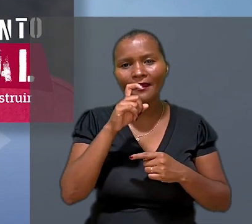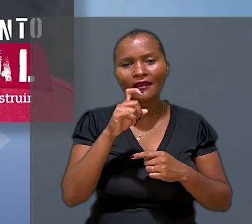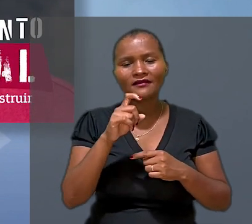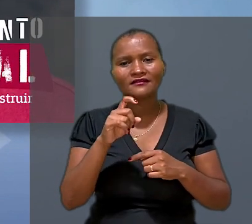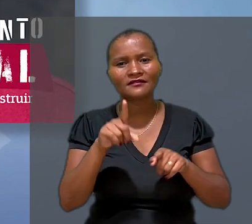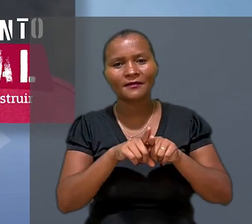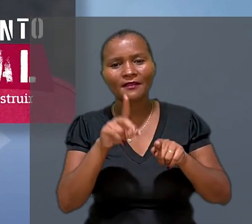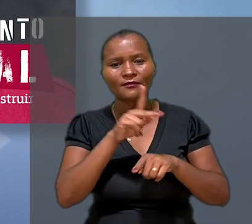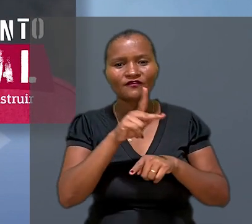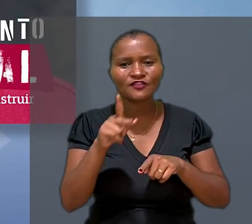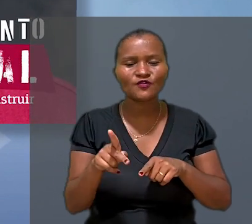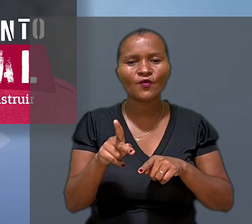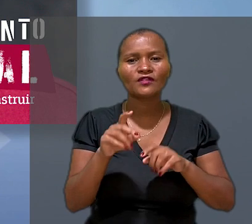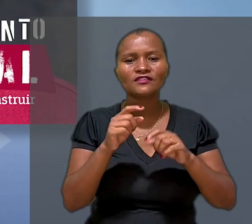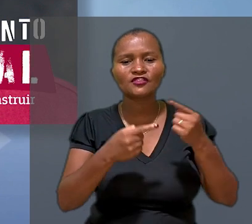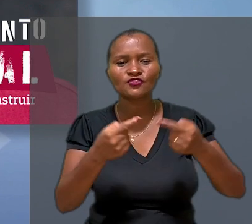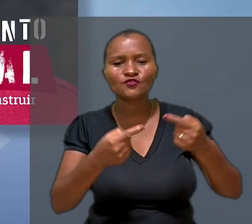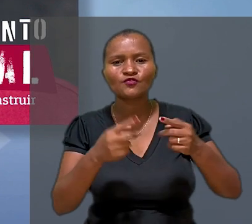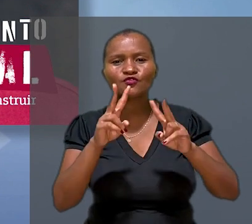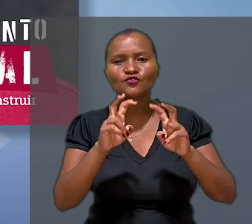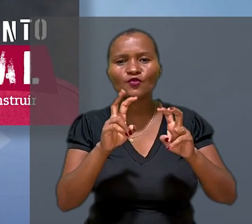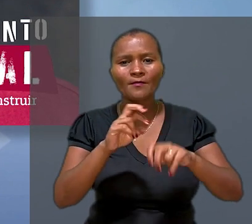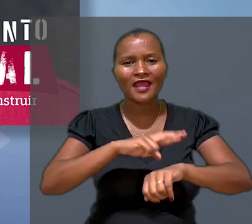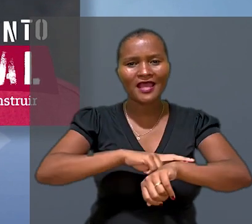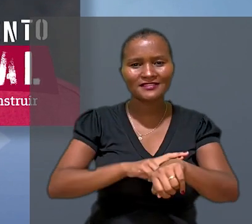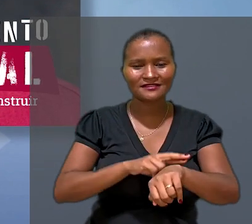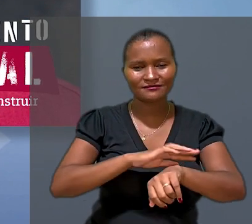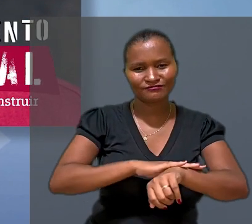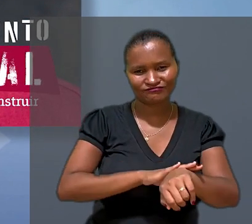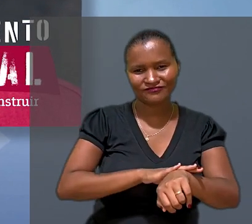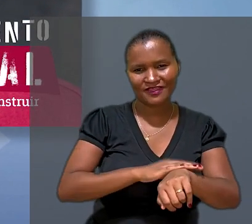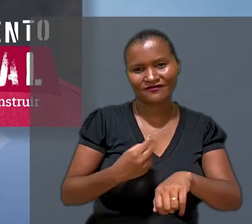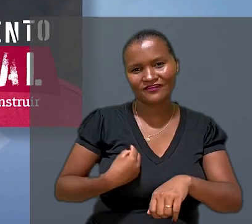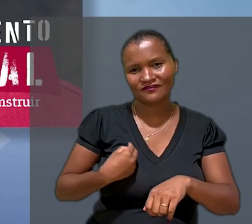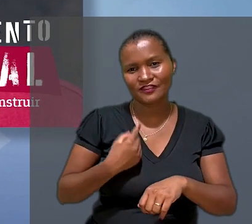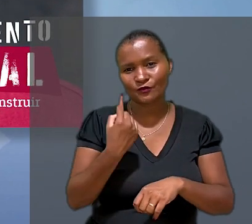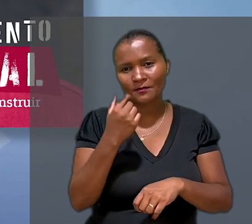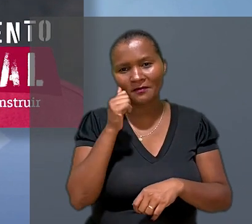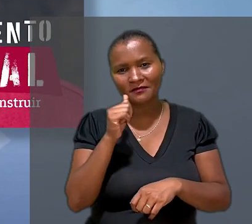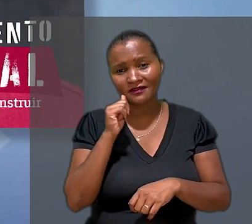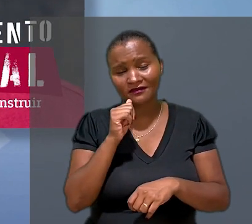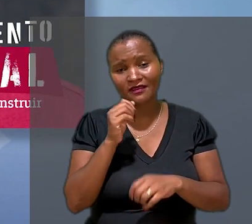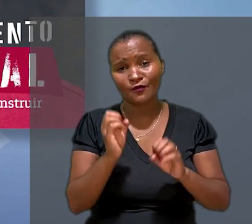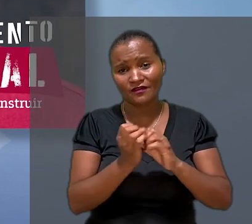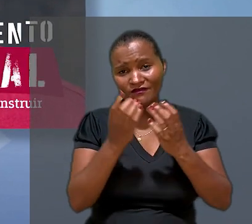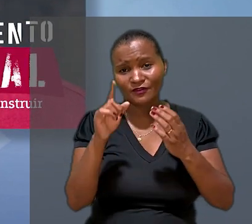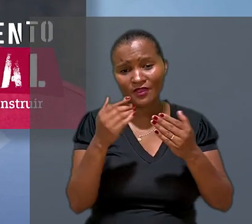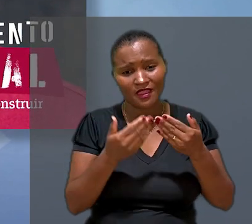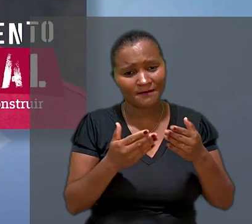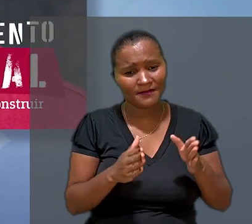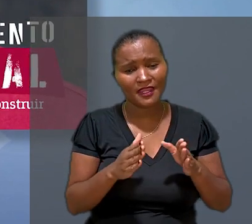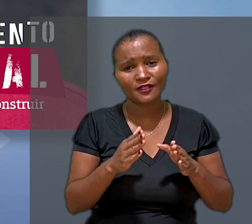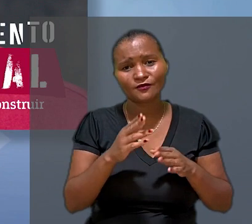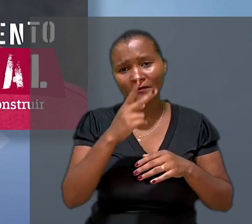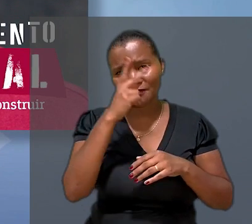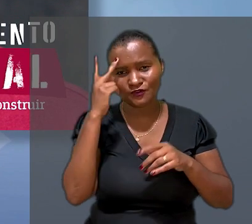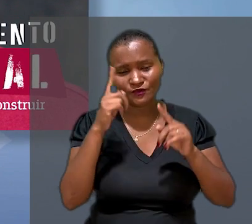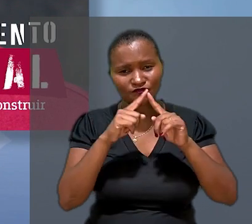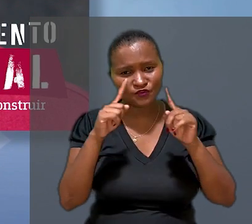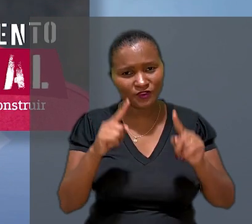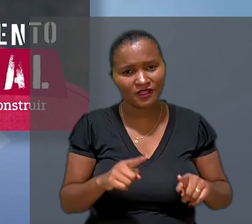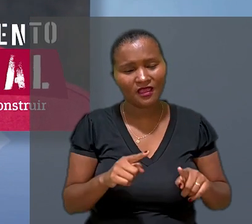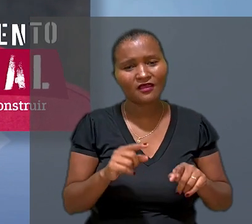que discutem o caso de racismo vivido por uma menina. O evento é aberto a servidores do TST, prestadores de